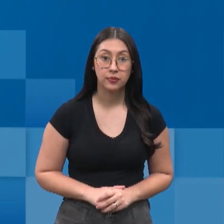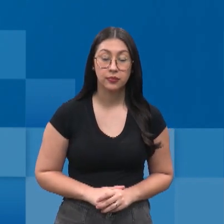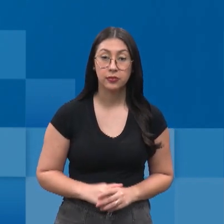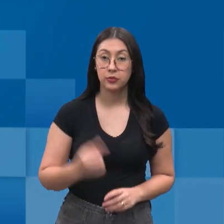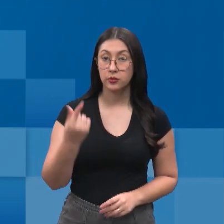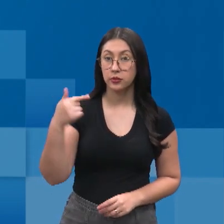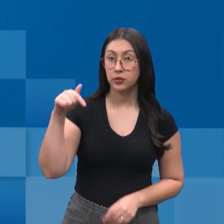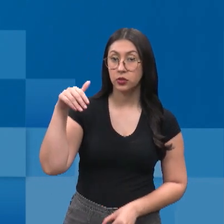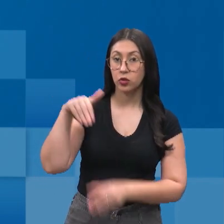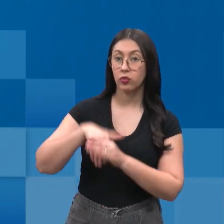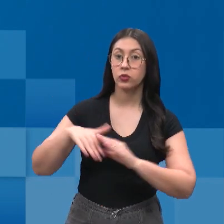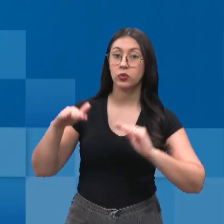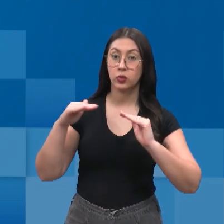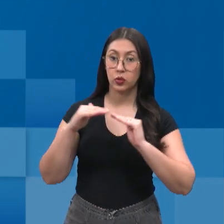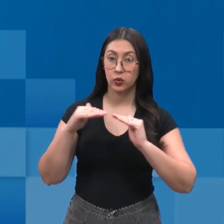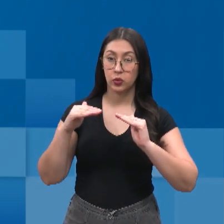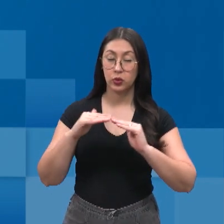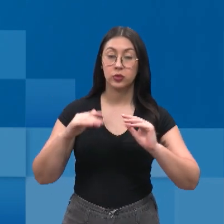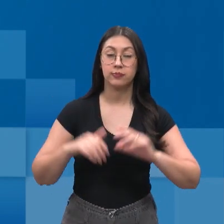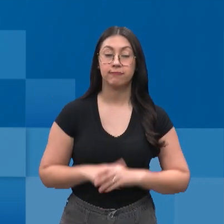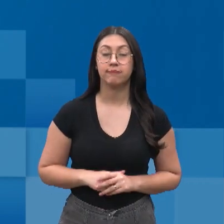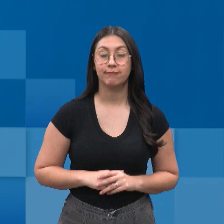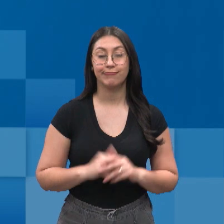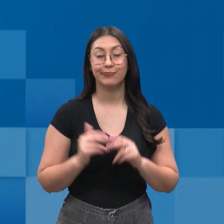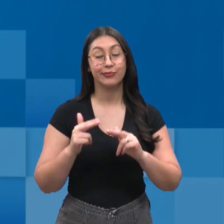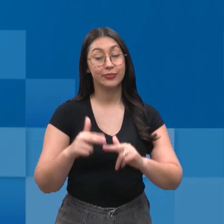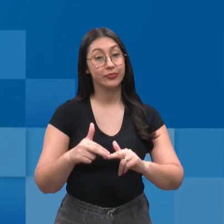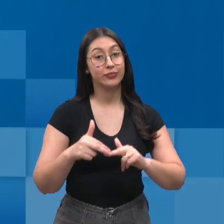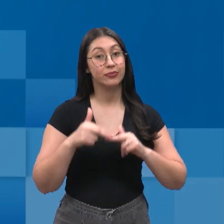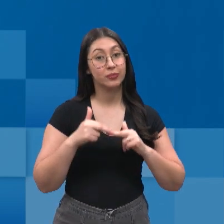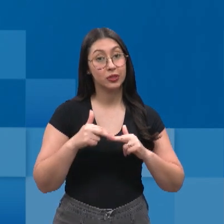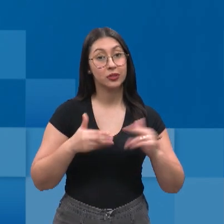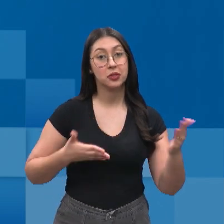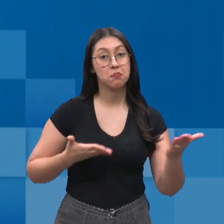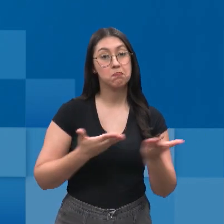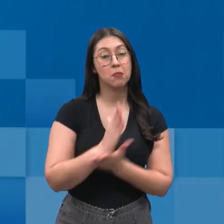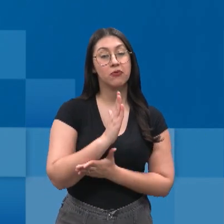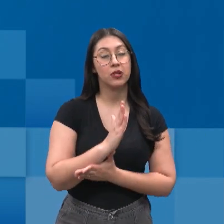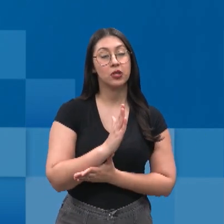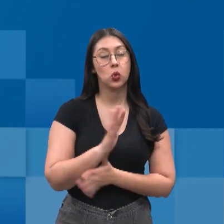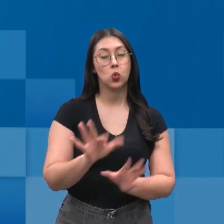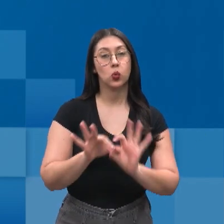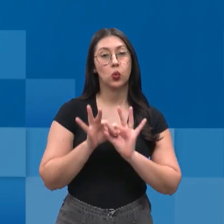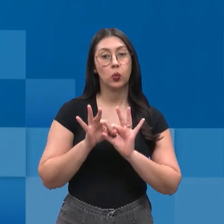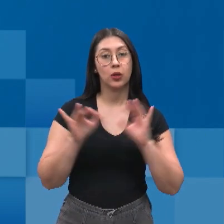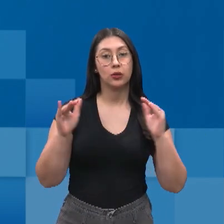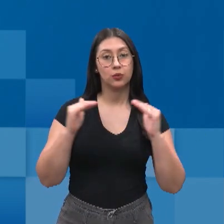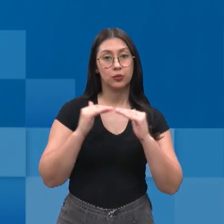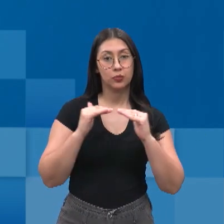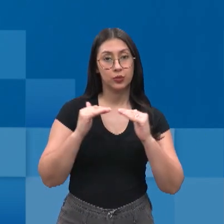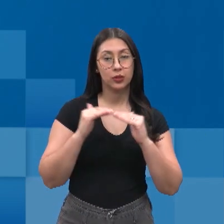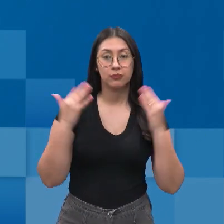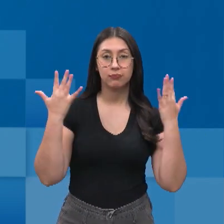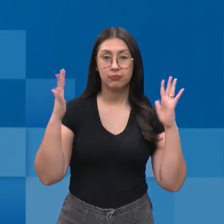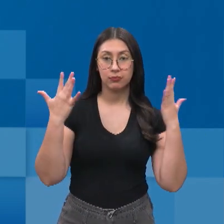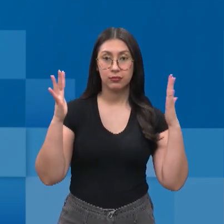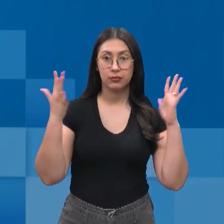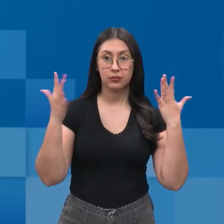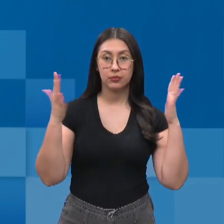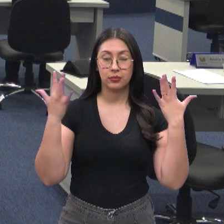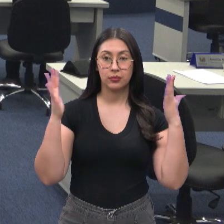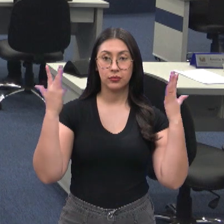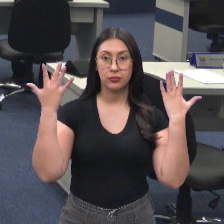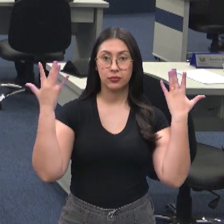17 votos favoráveis, senhor presidente. 17 votos favoráveis, está aprovado por unanimidade.